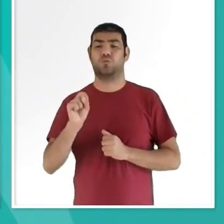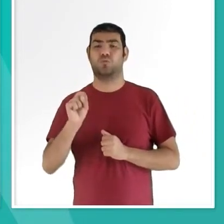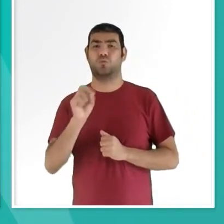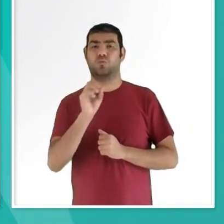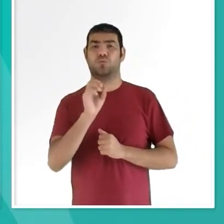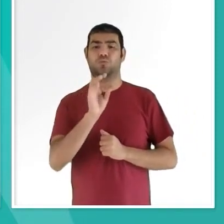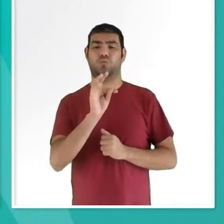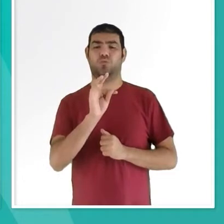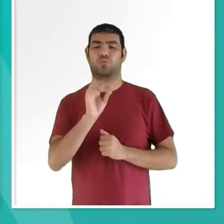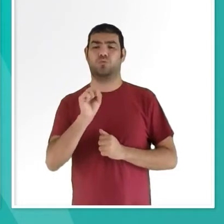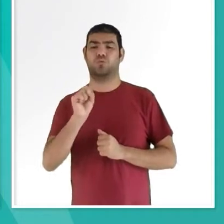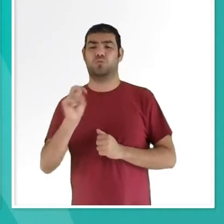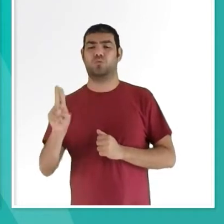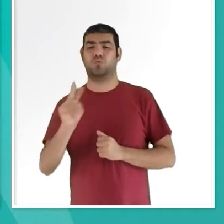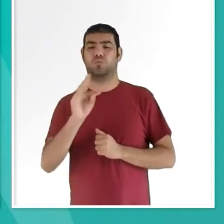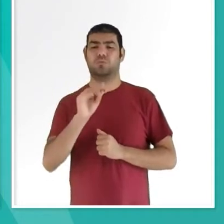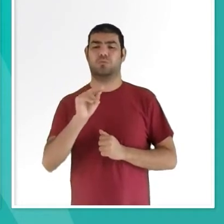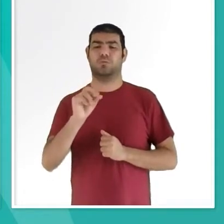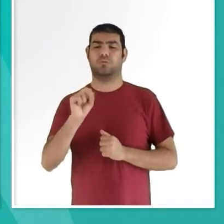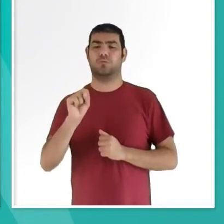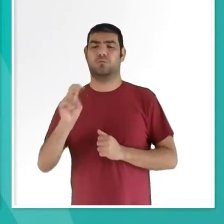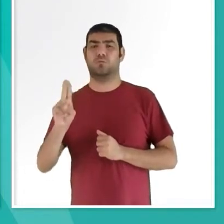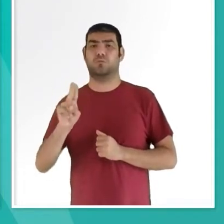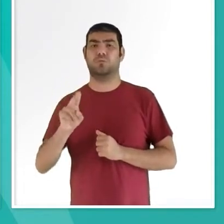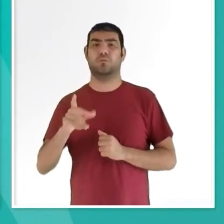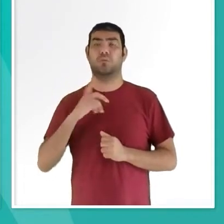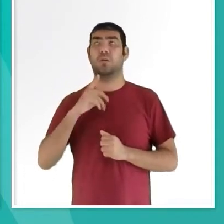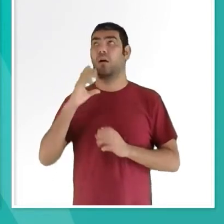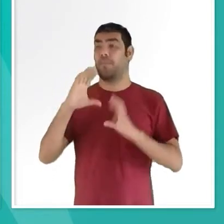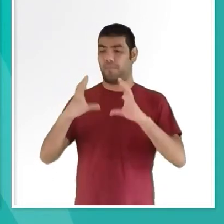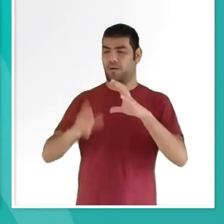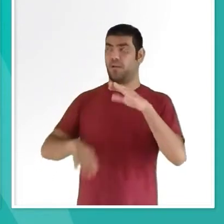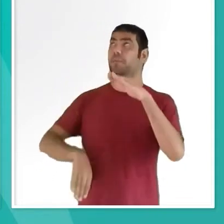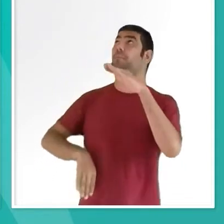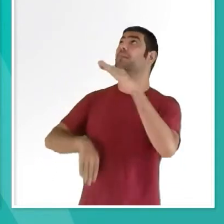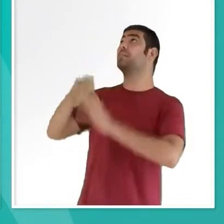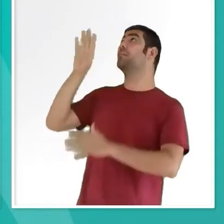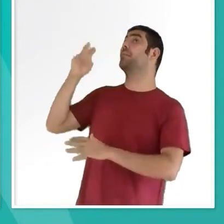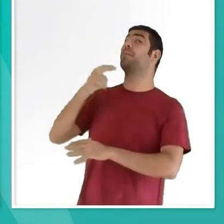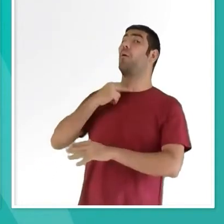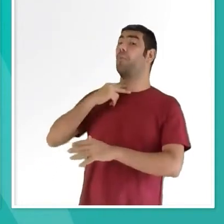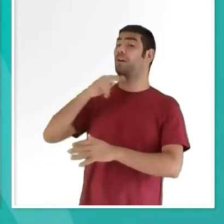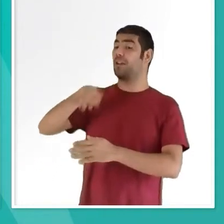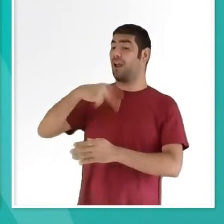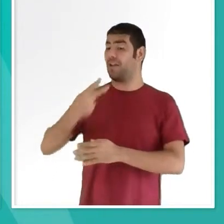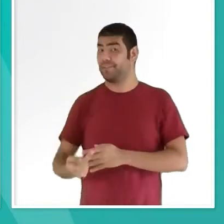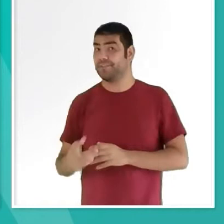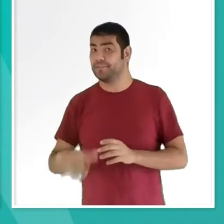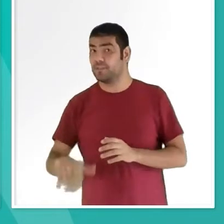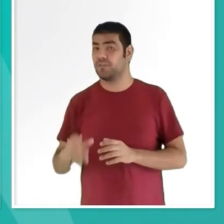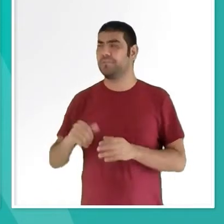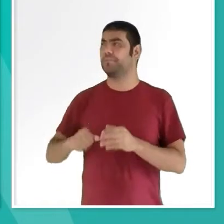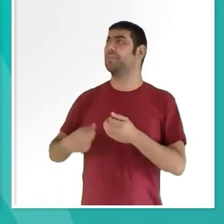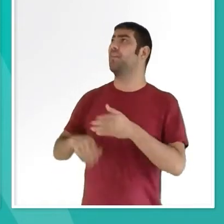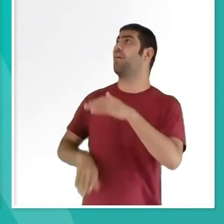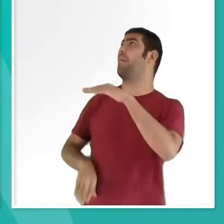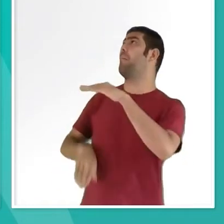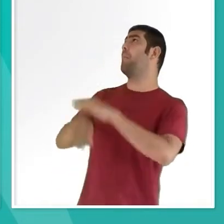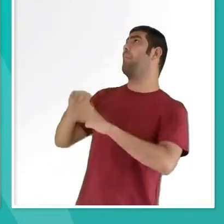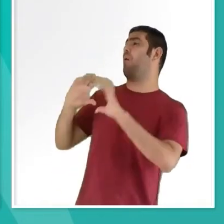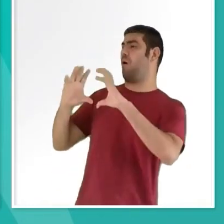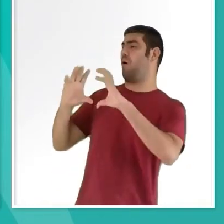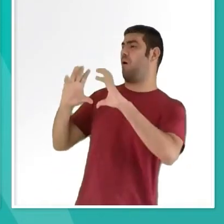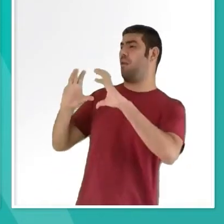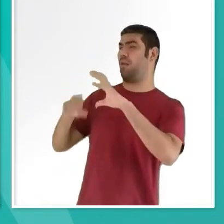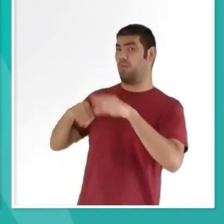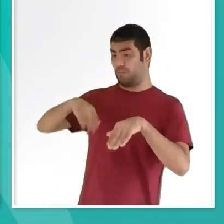bola para cima, não podia deixar a bola cair no chão. Então, eles tinham que chutar com a bola, com os pés, utilizando